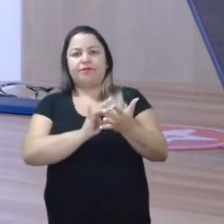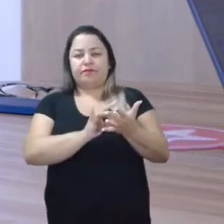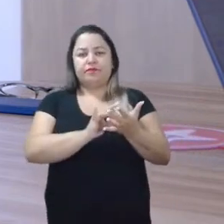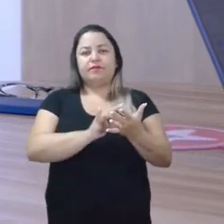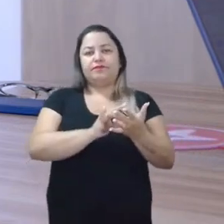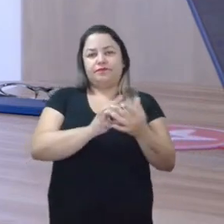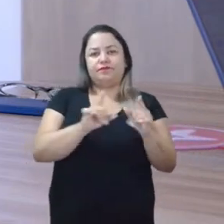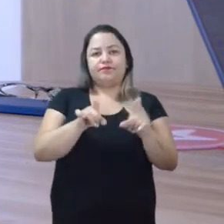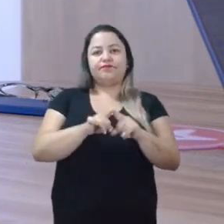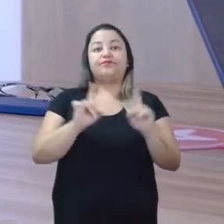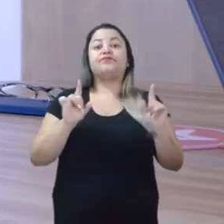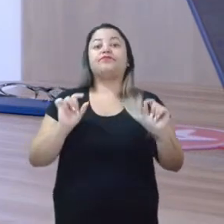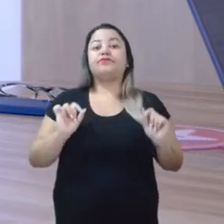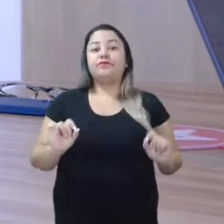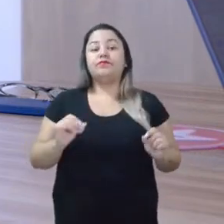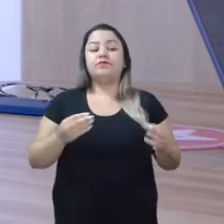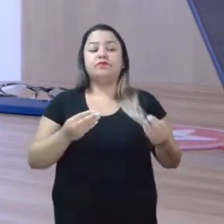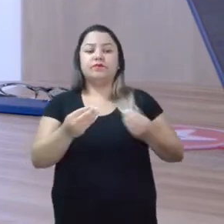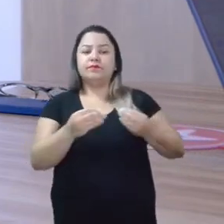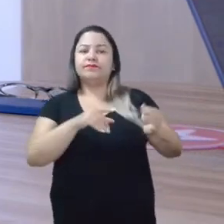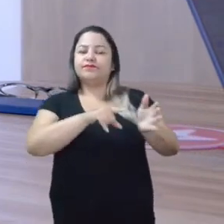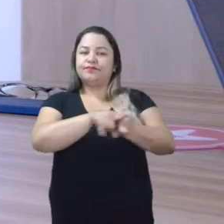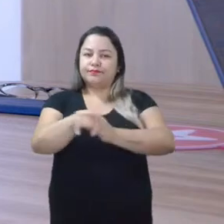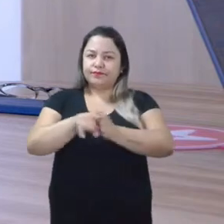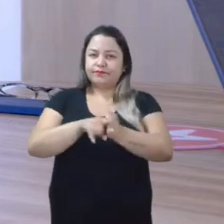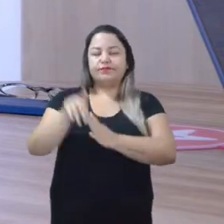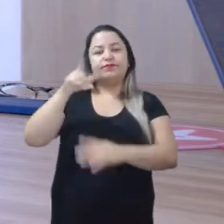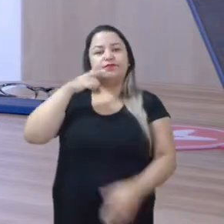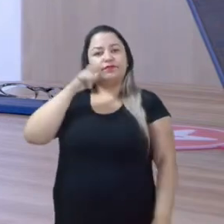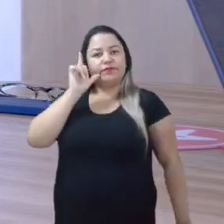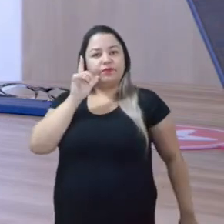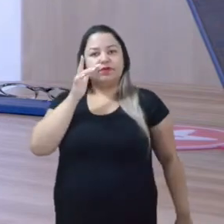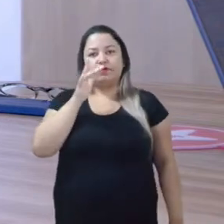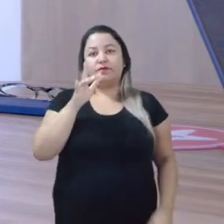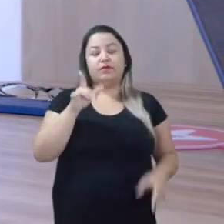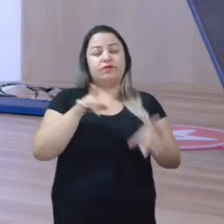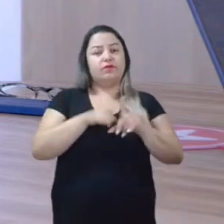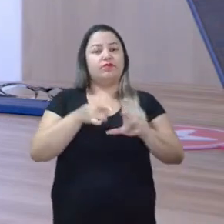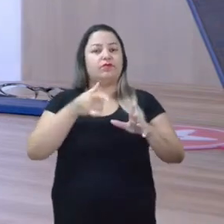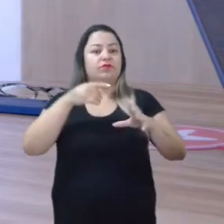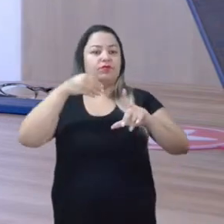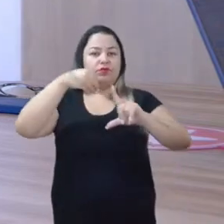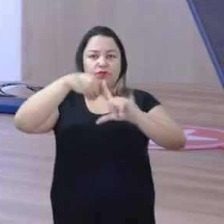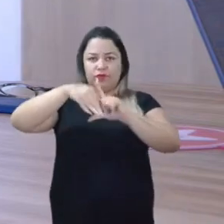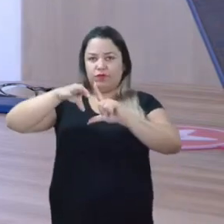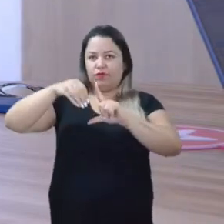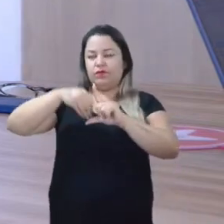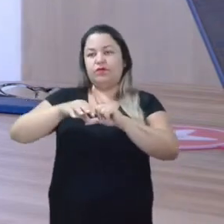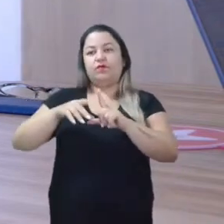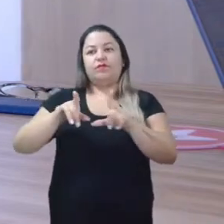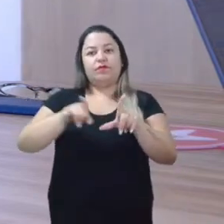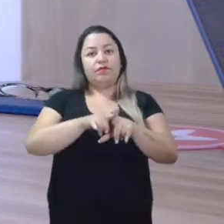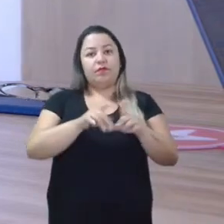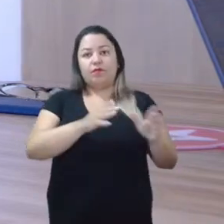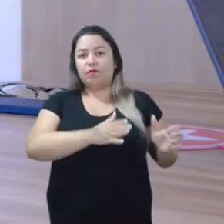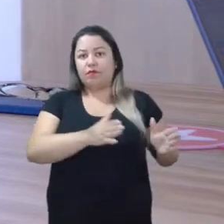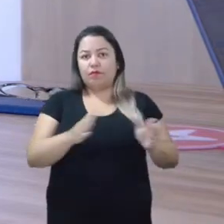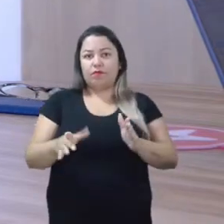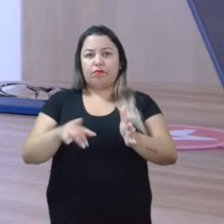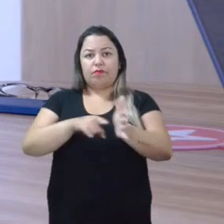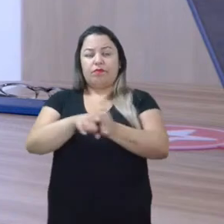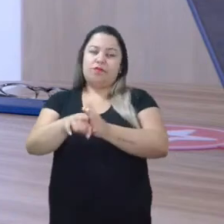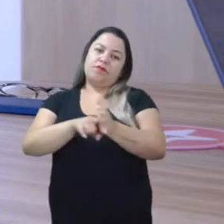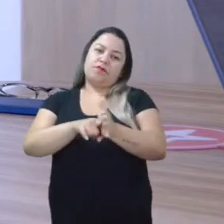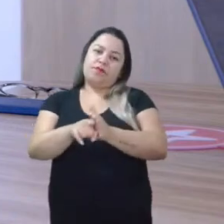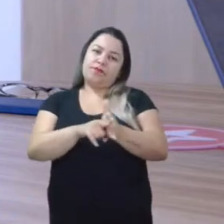é como que elas vão fiscalizar? Vai ser antes da pessoa publicar? Vai ser depois de publicado? Vai ter um prazo para ela fazer uma análise das publicações?